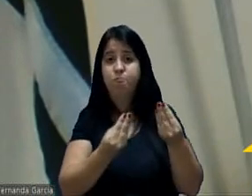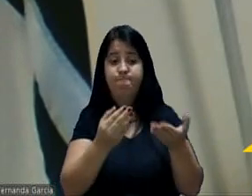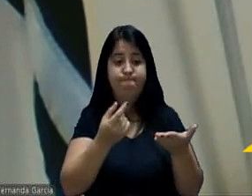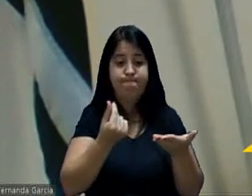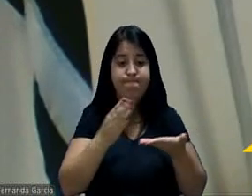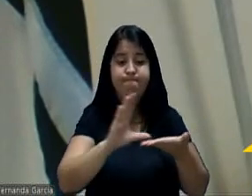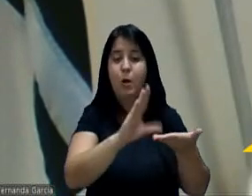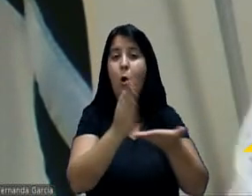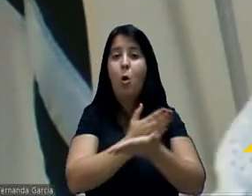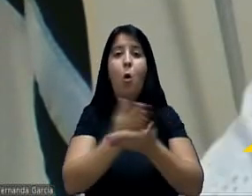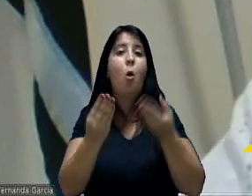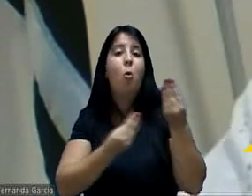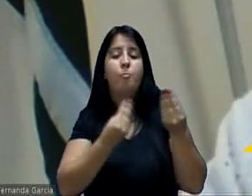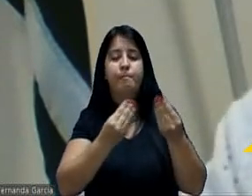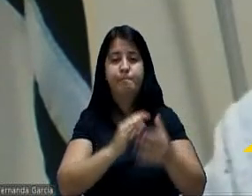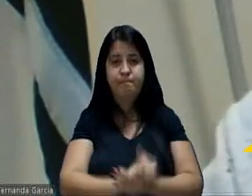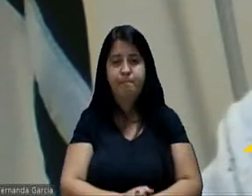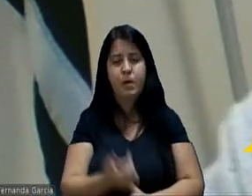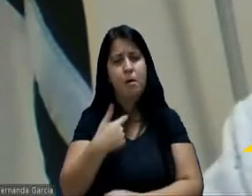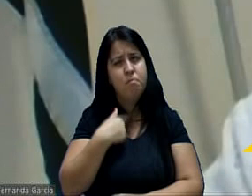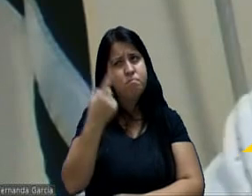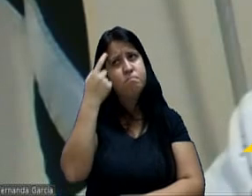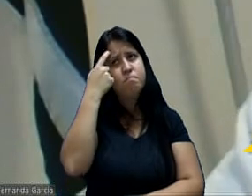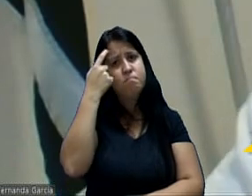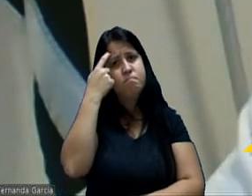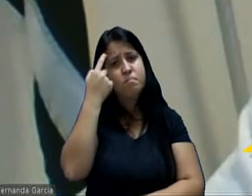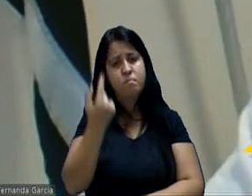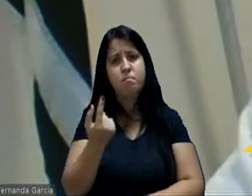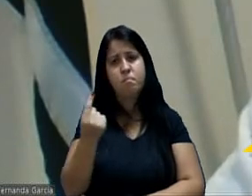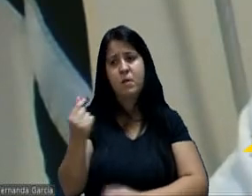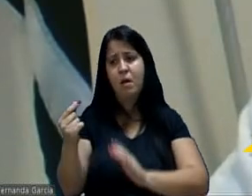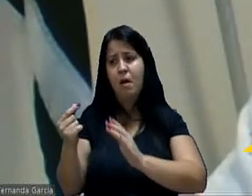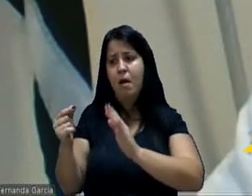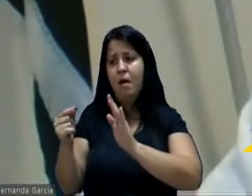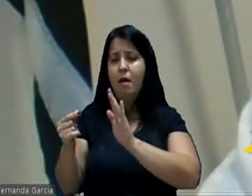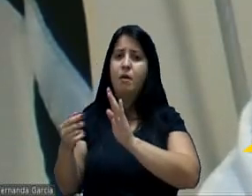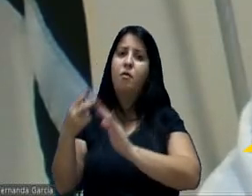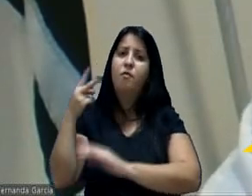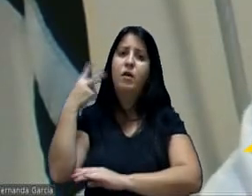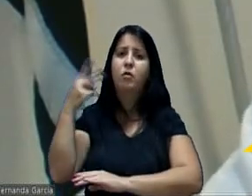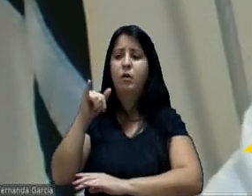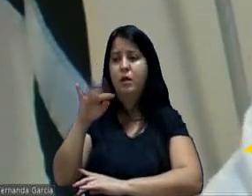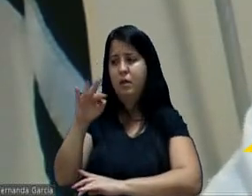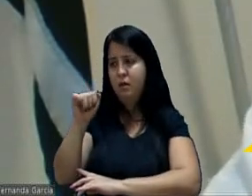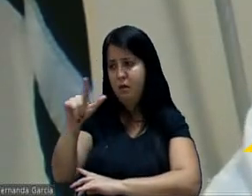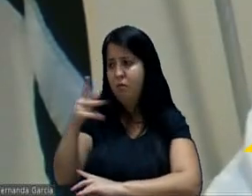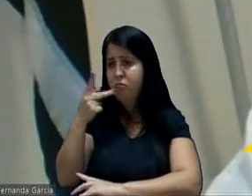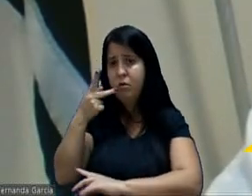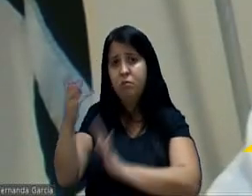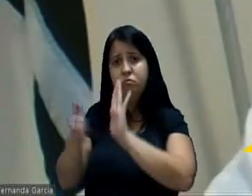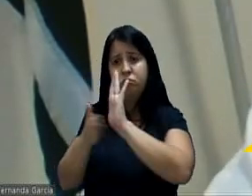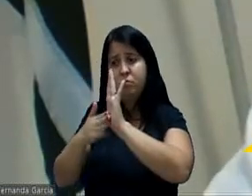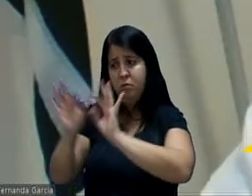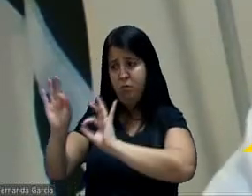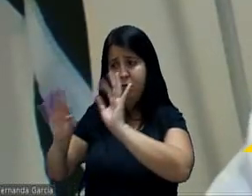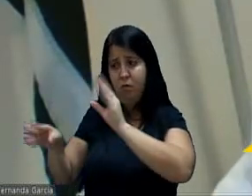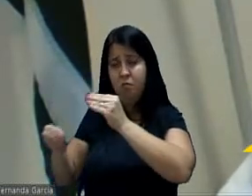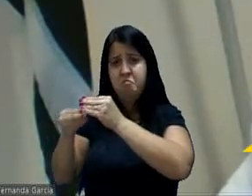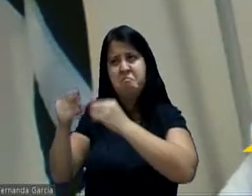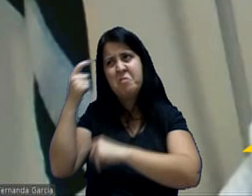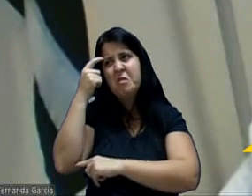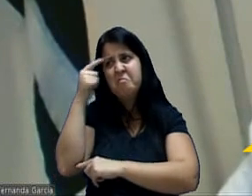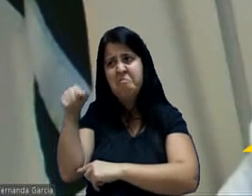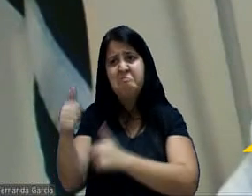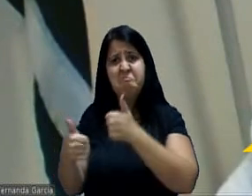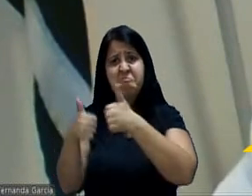recurso? Eu vejo a emenda do vereador Ítalo como uma emenda positiva. Eu não vejo como uma emenda